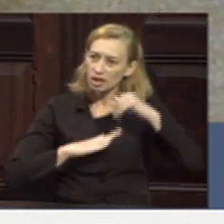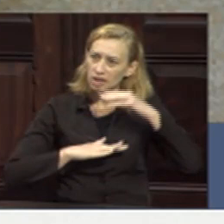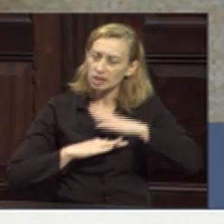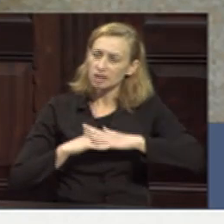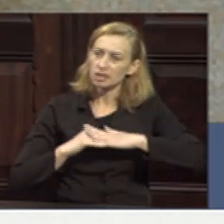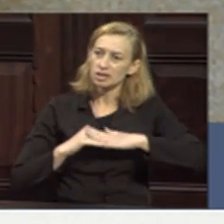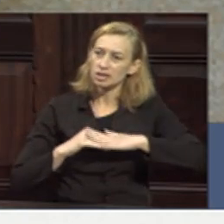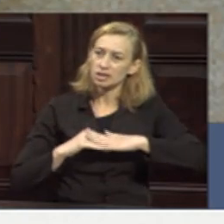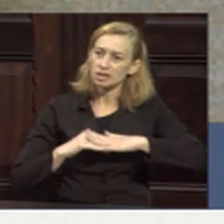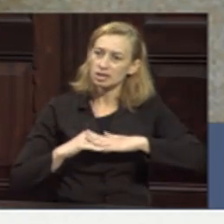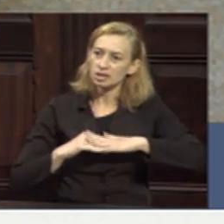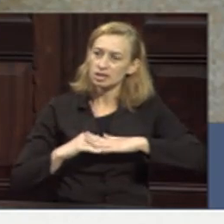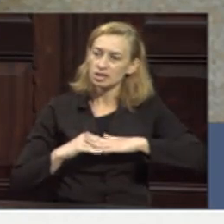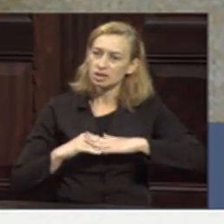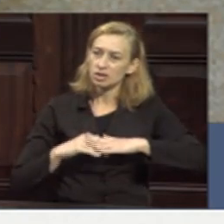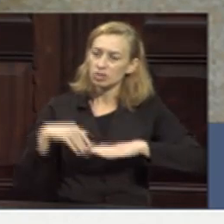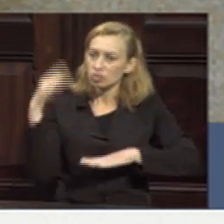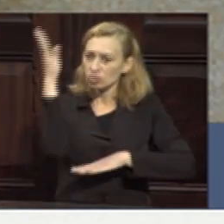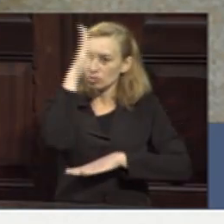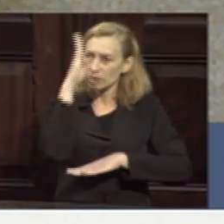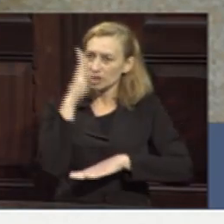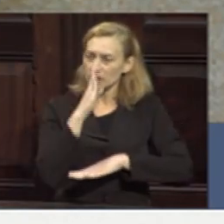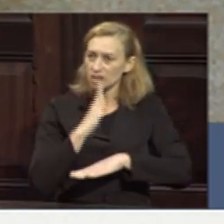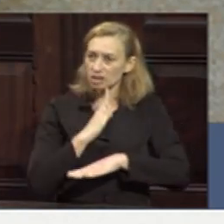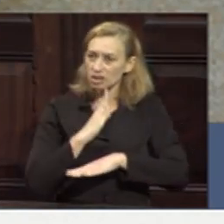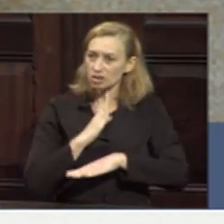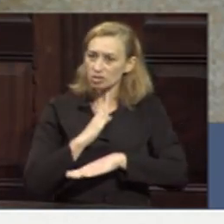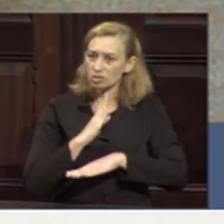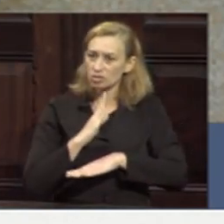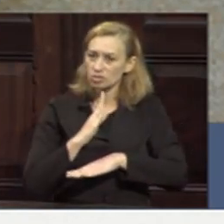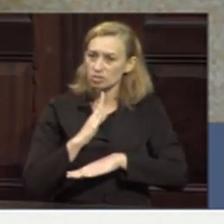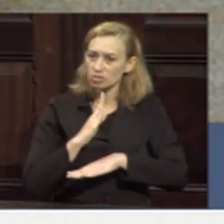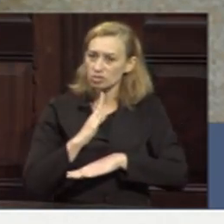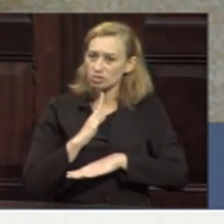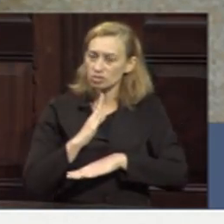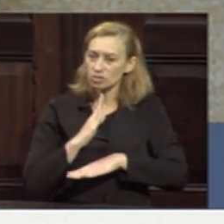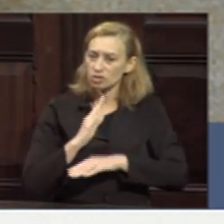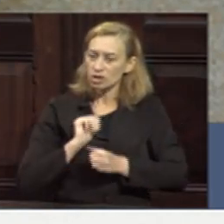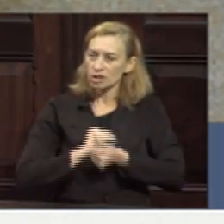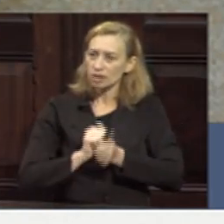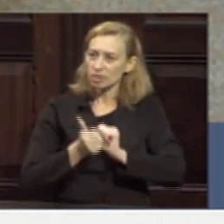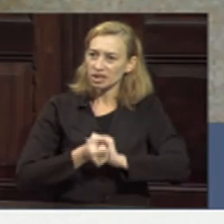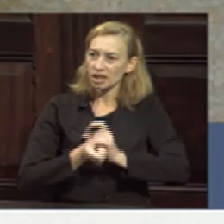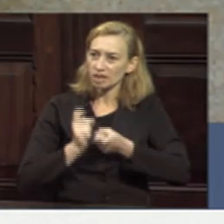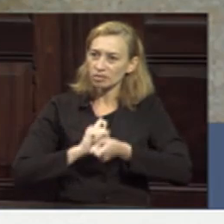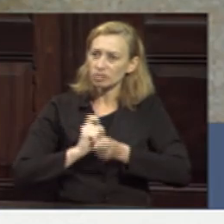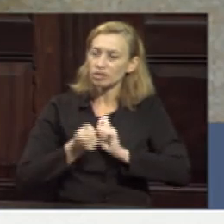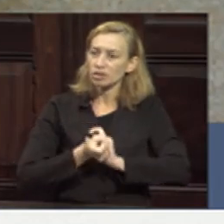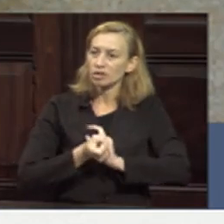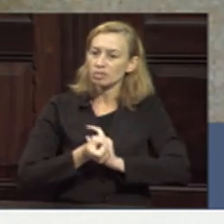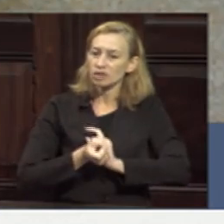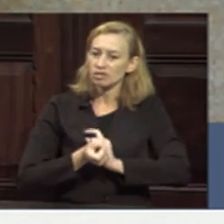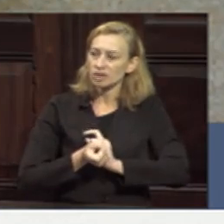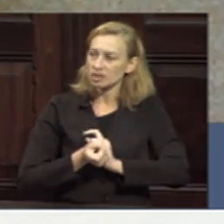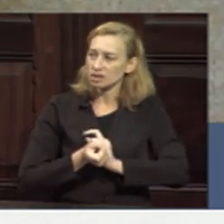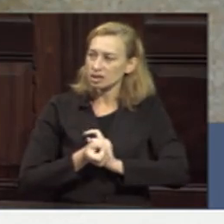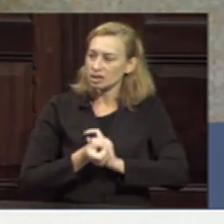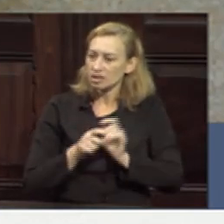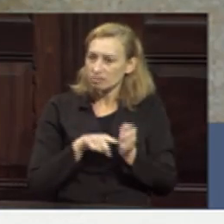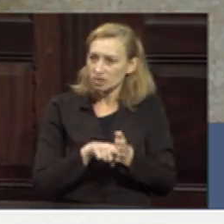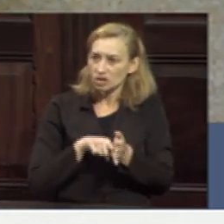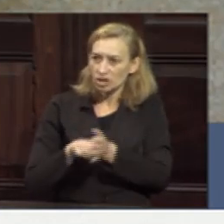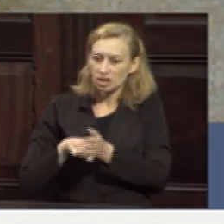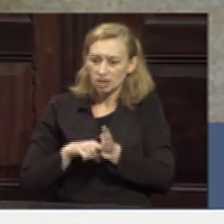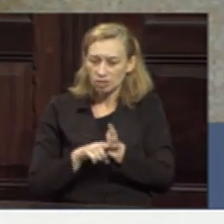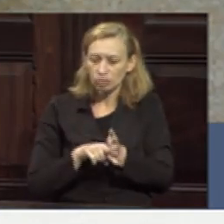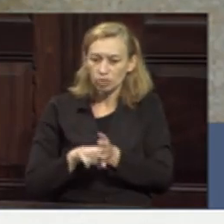Estado e no Brasil, quiçá no mundo, para fazer essa investigação e essa apuração. Porque todos